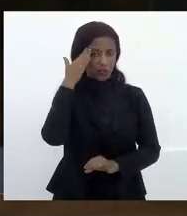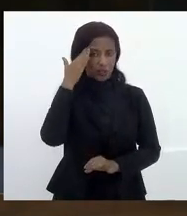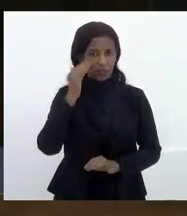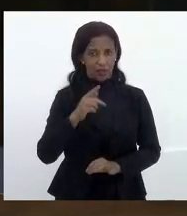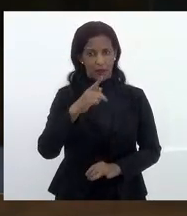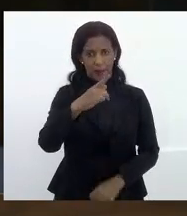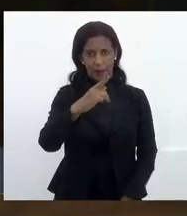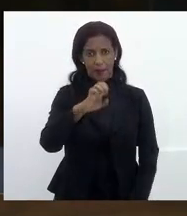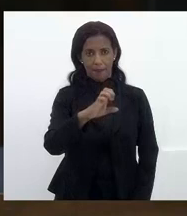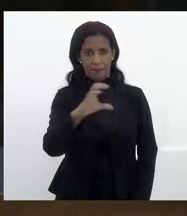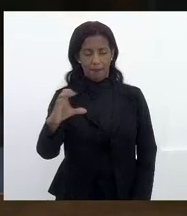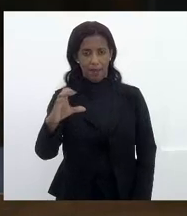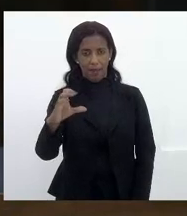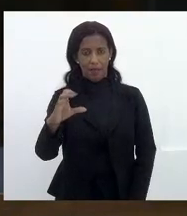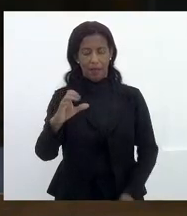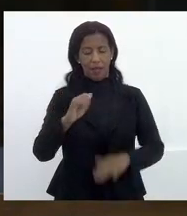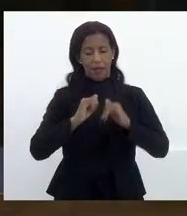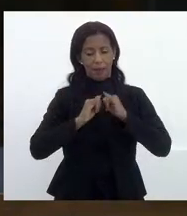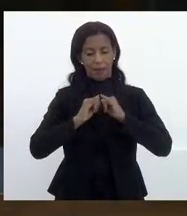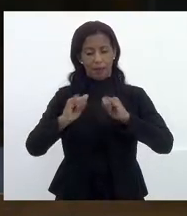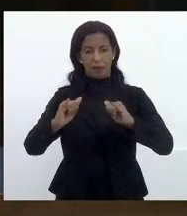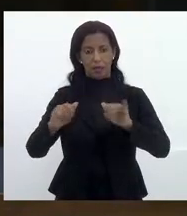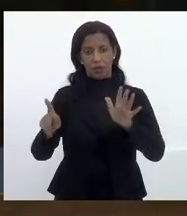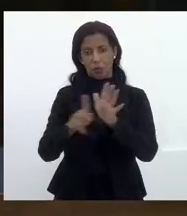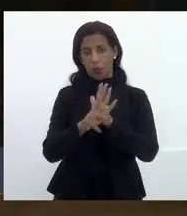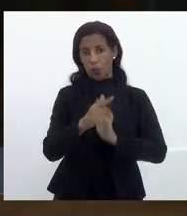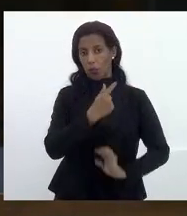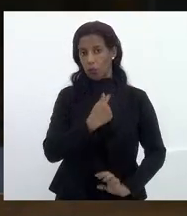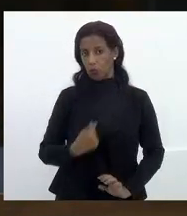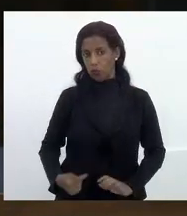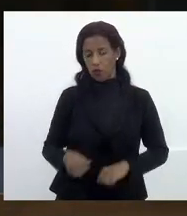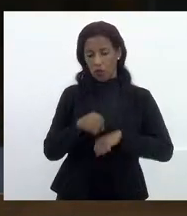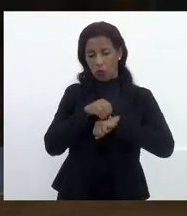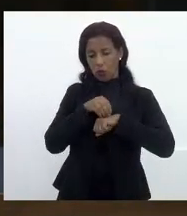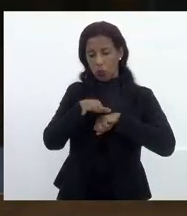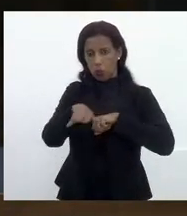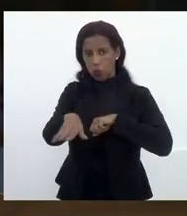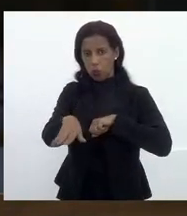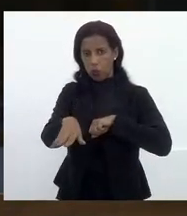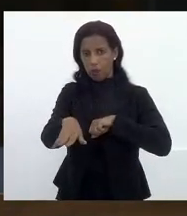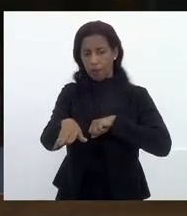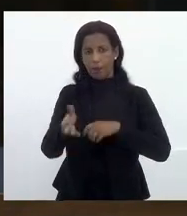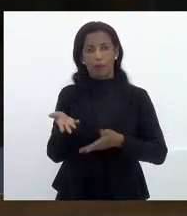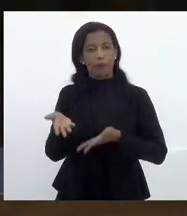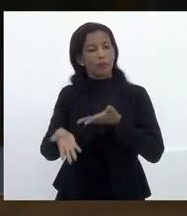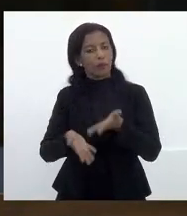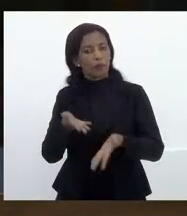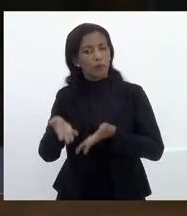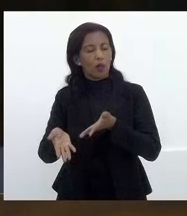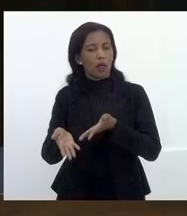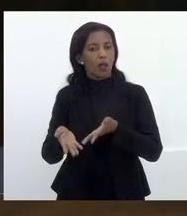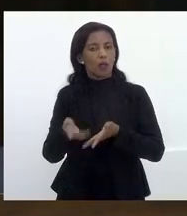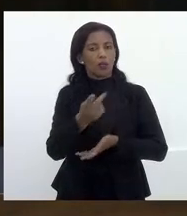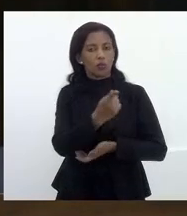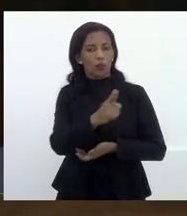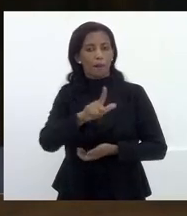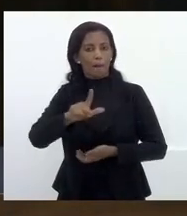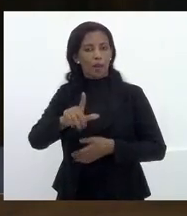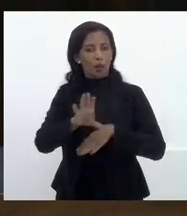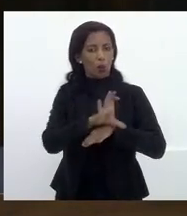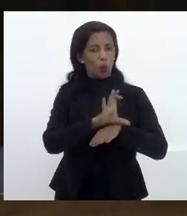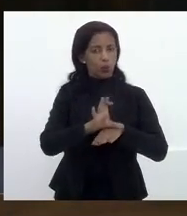a PEC a mensagem vem do governo uma mensagem vinda do governo por se tratar de um projeto de emenda à constituição